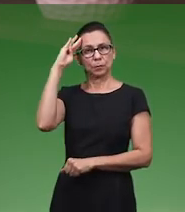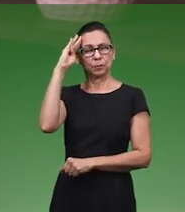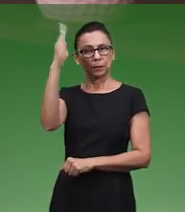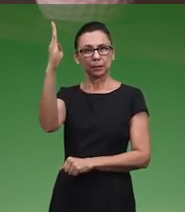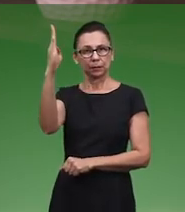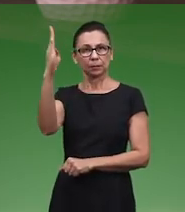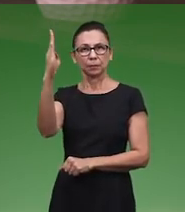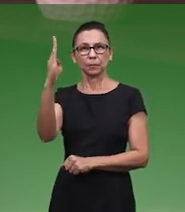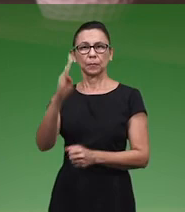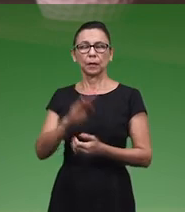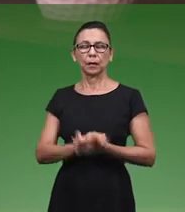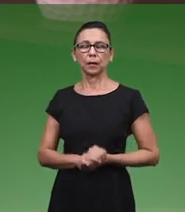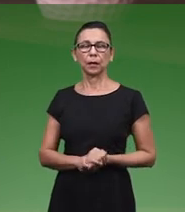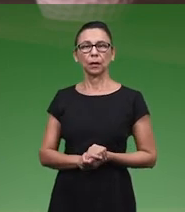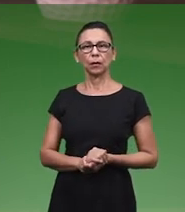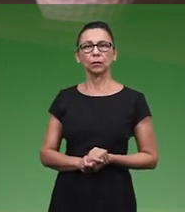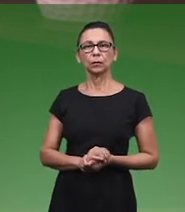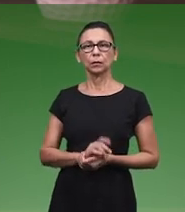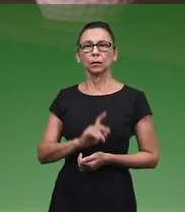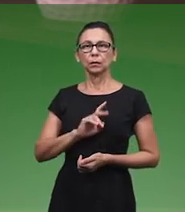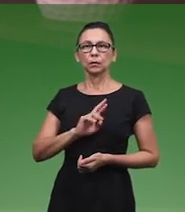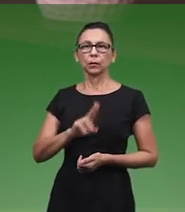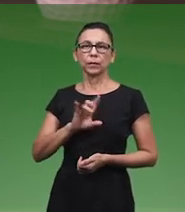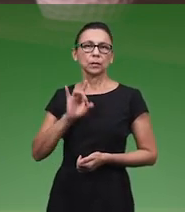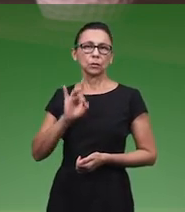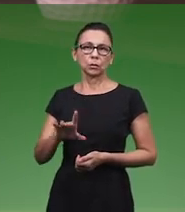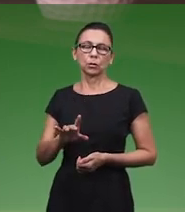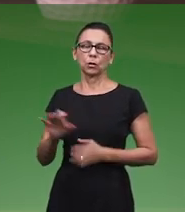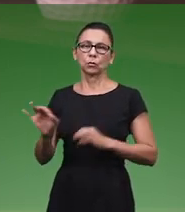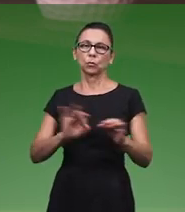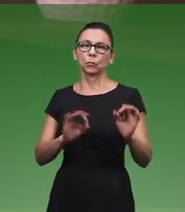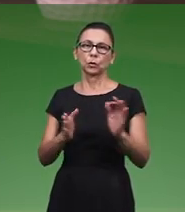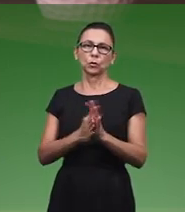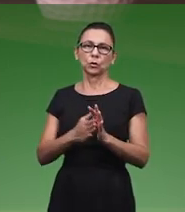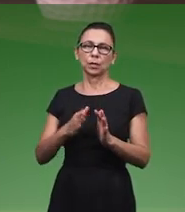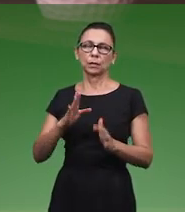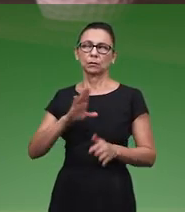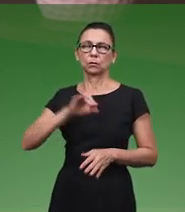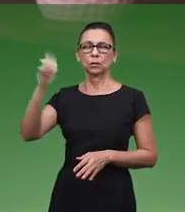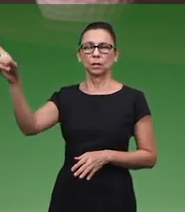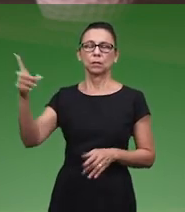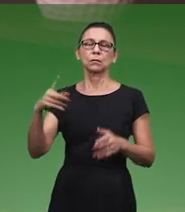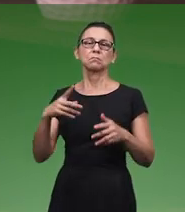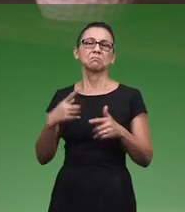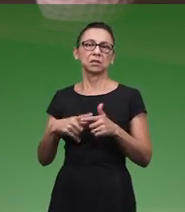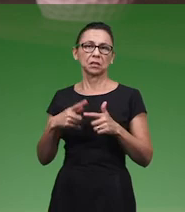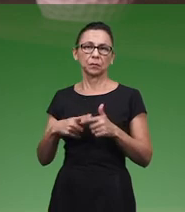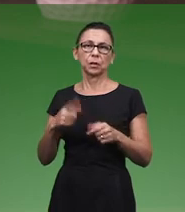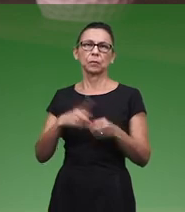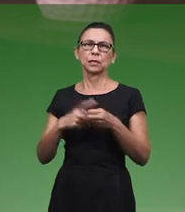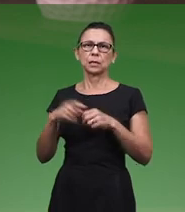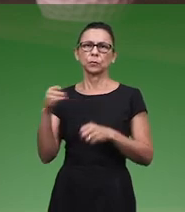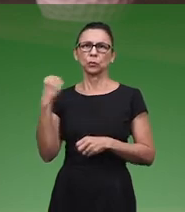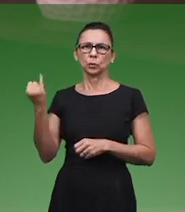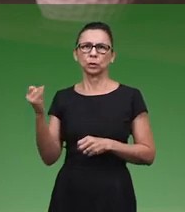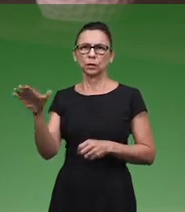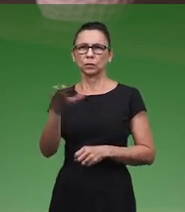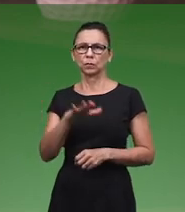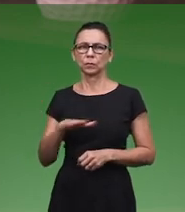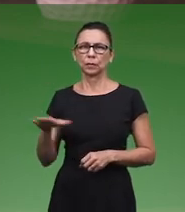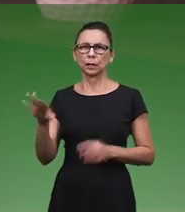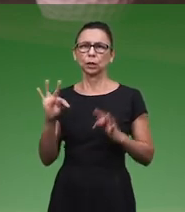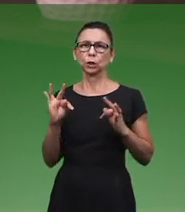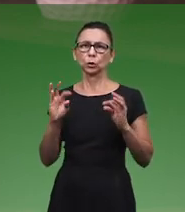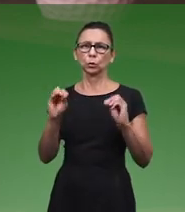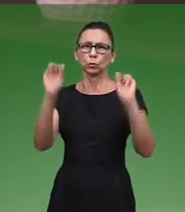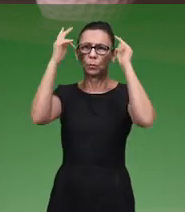só de todo o projeto definido na palavra de Deus, como inclusive centro da humanidade, temos visto isso. Como é que foi